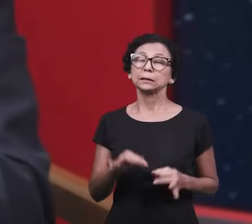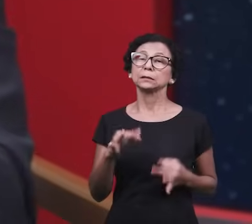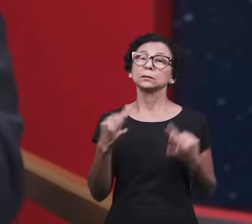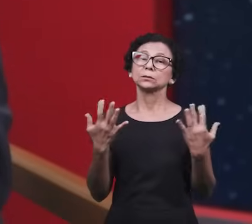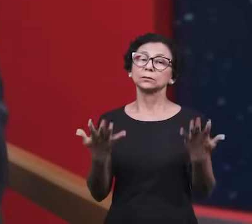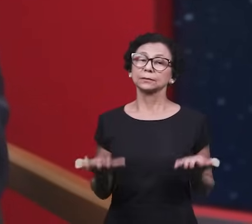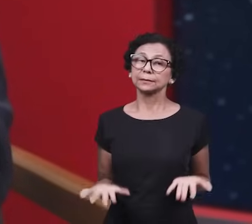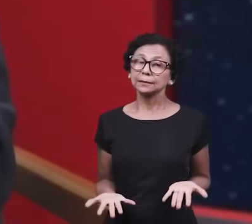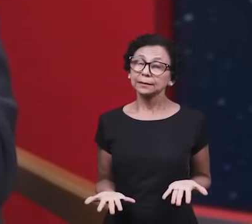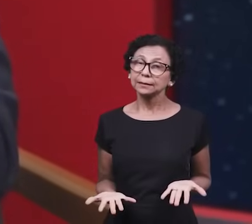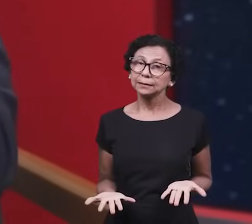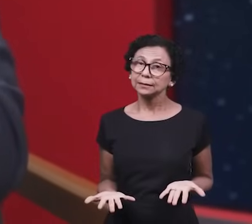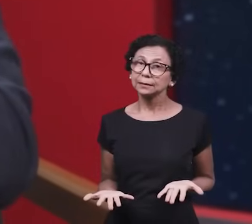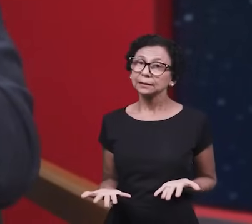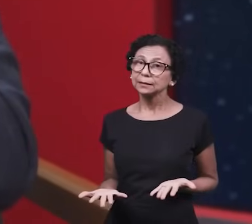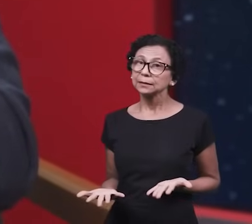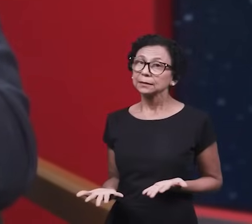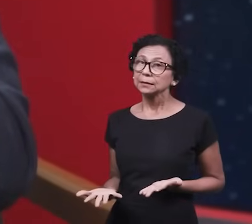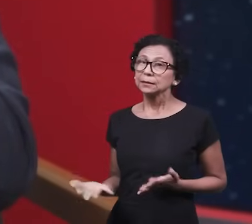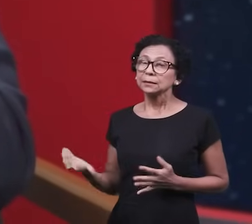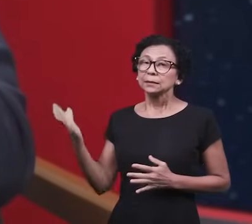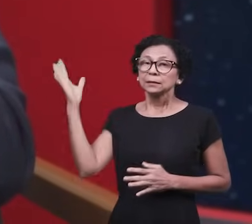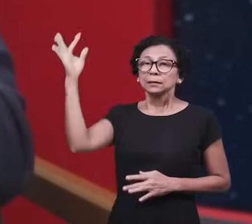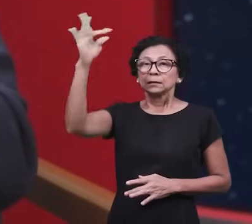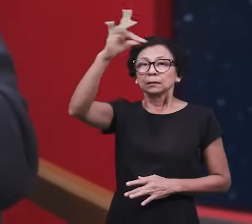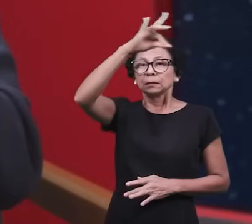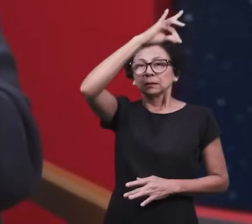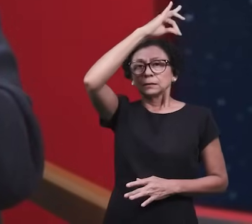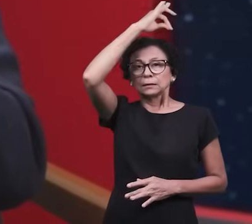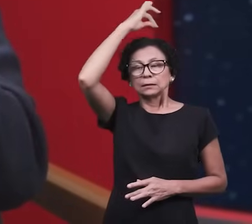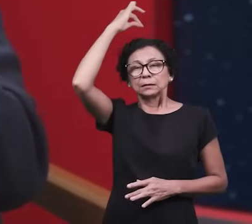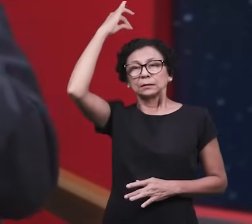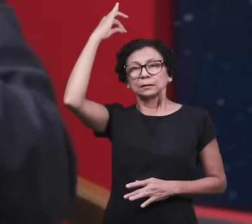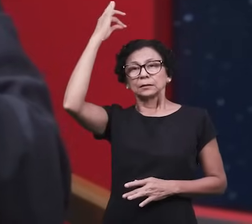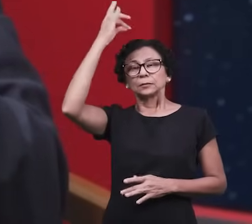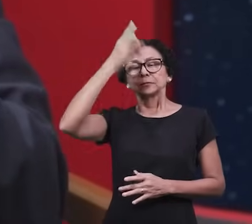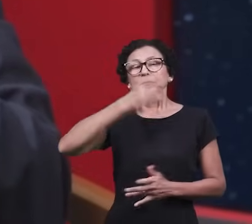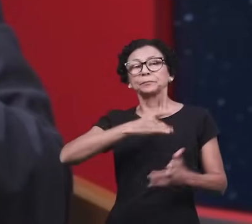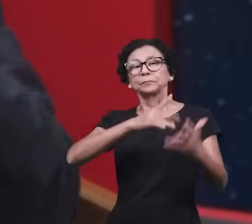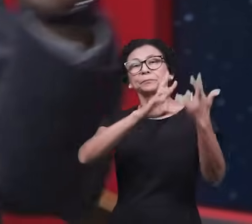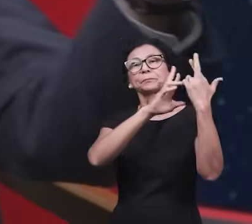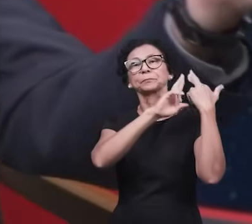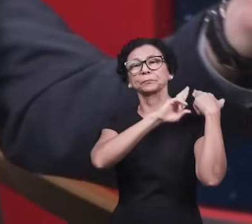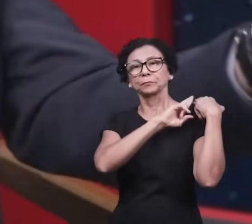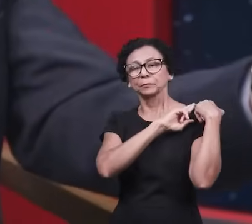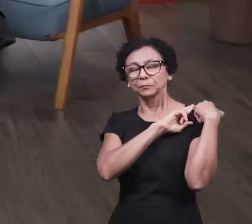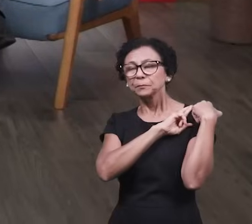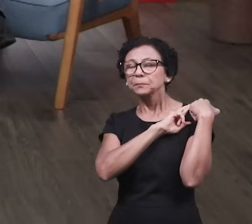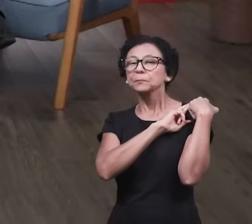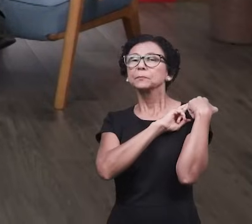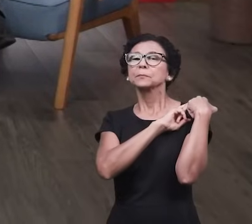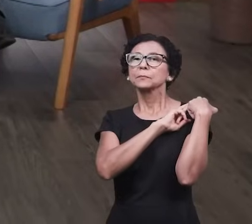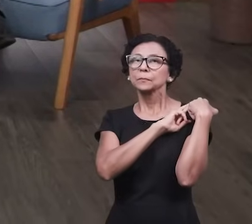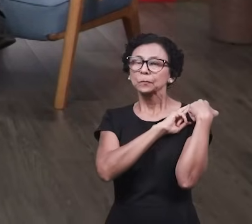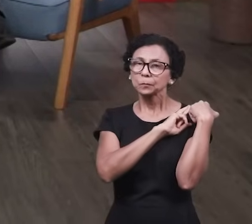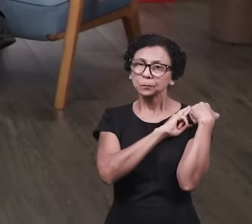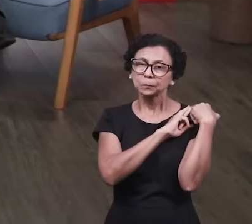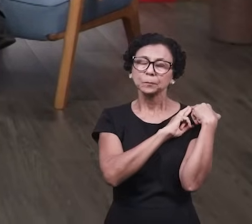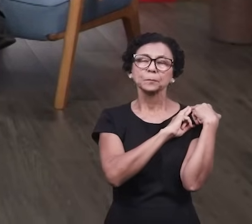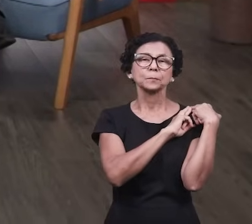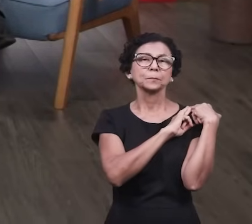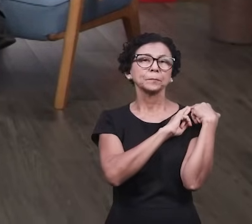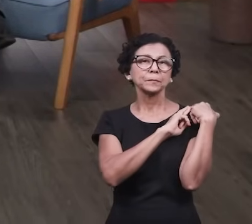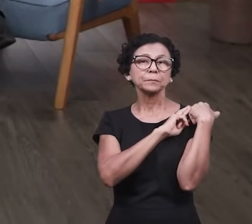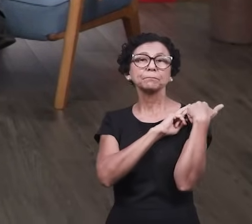o Espírito Santo o agente que tem a responsabilidade, e tem feito isso, glórias